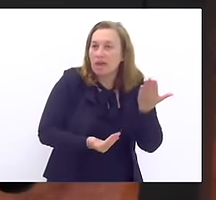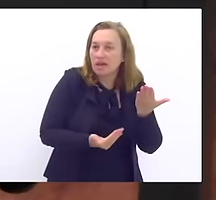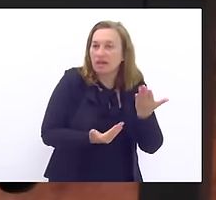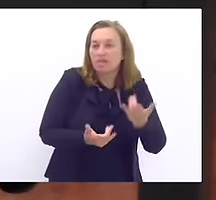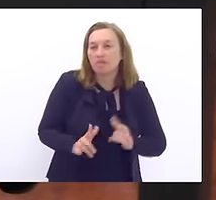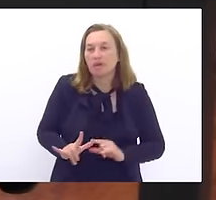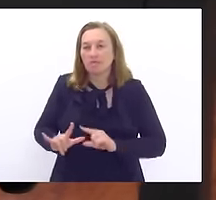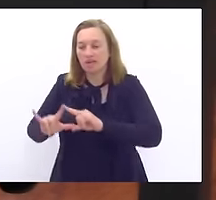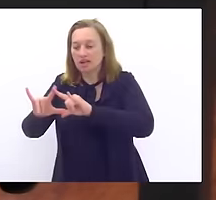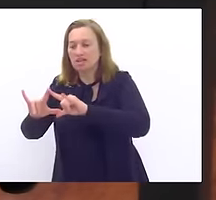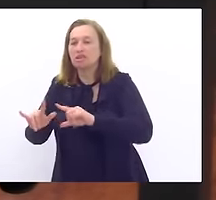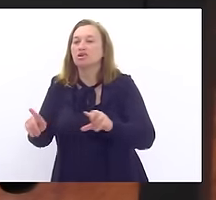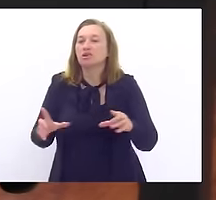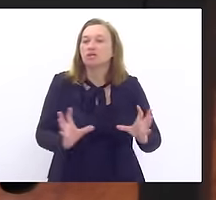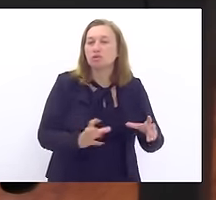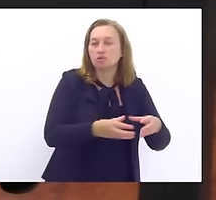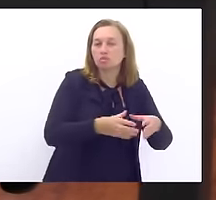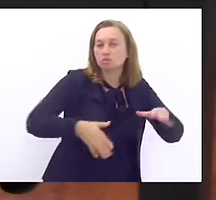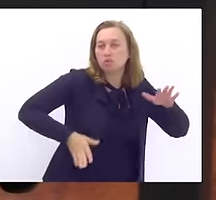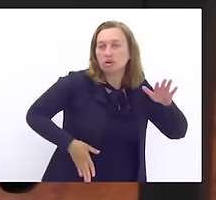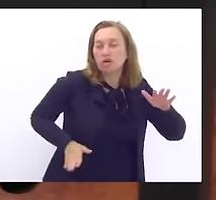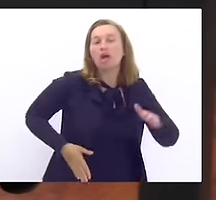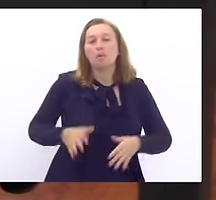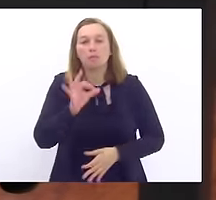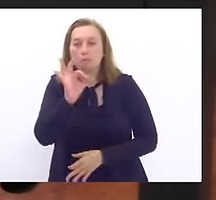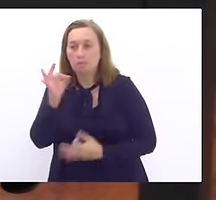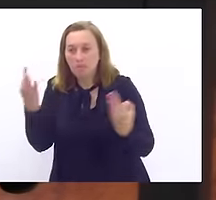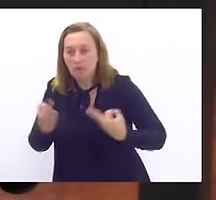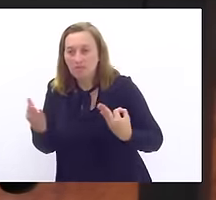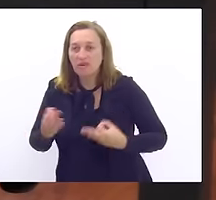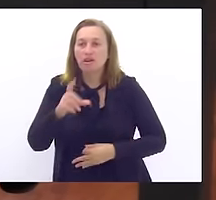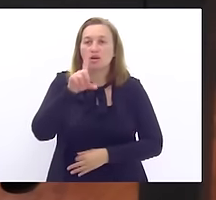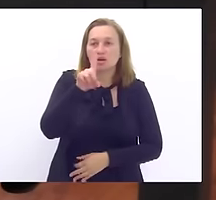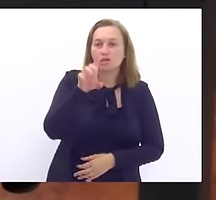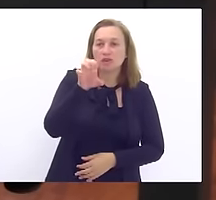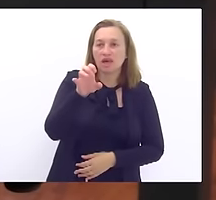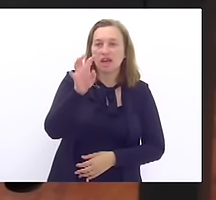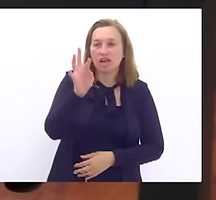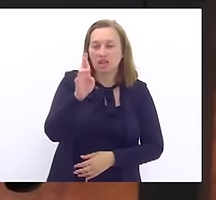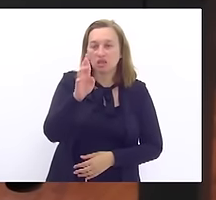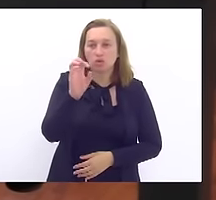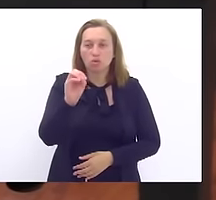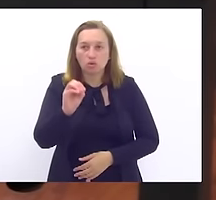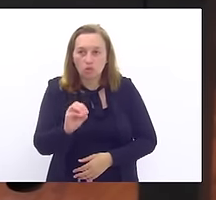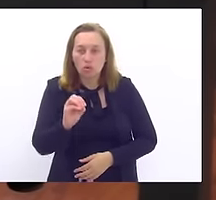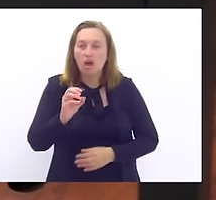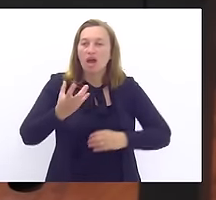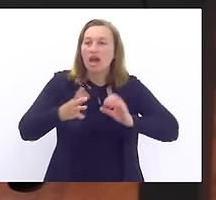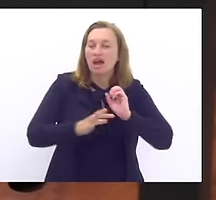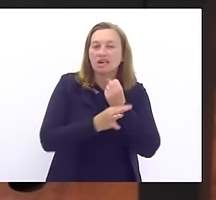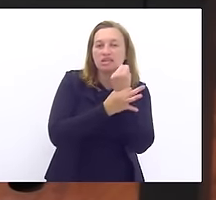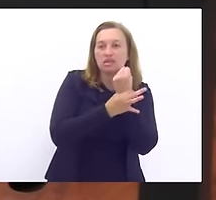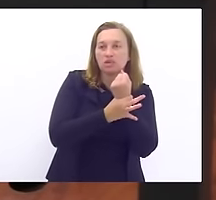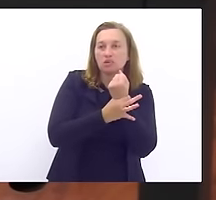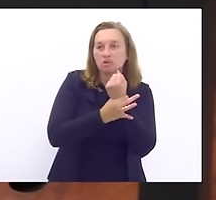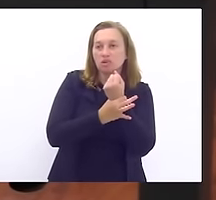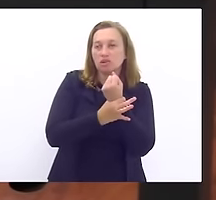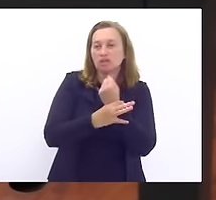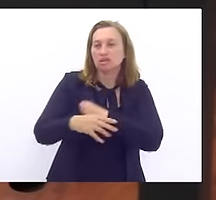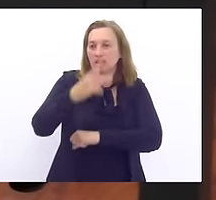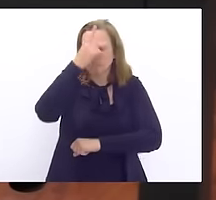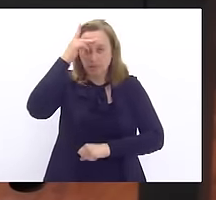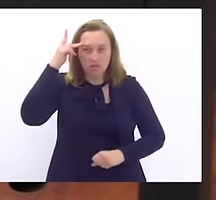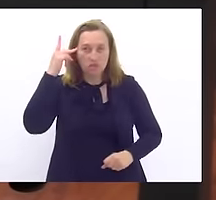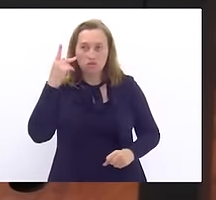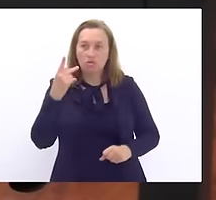pela milícia quanto pelo narcotráfico e o Detro exatamente em cima disso garantindo a segurança do passageiro que pega aquele